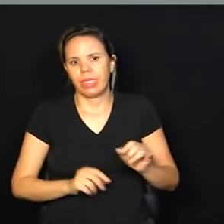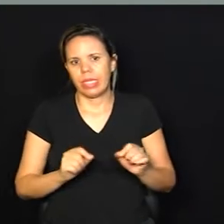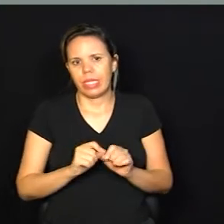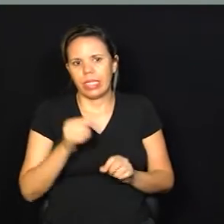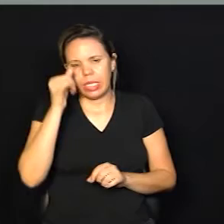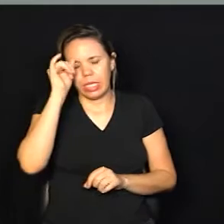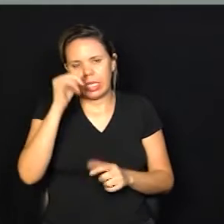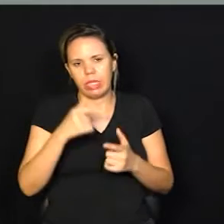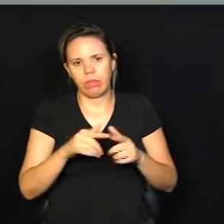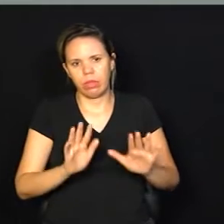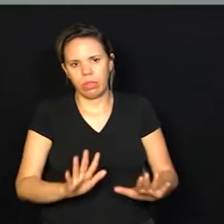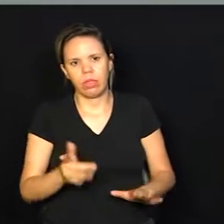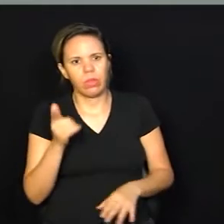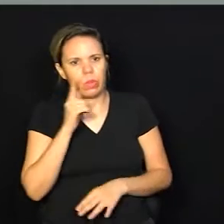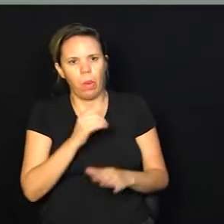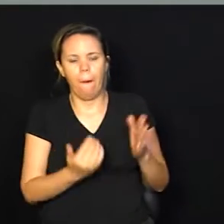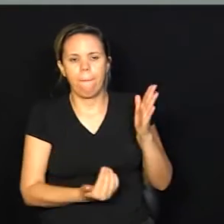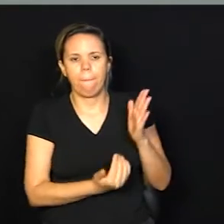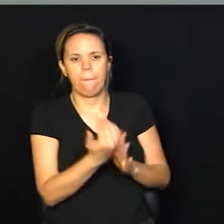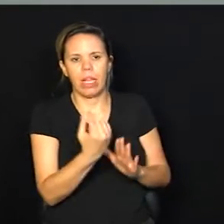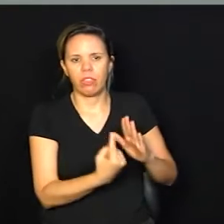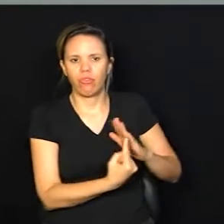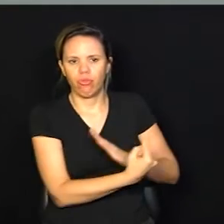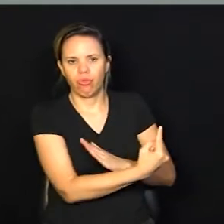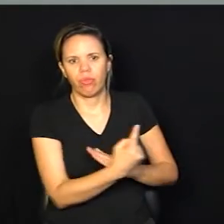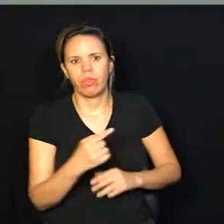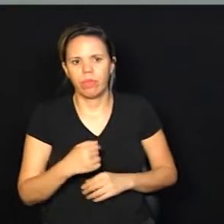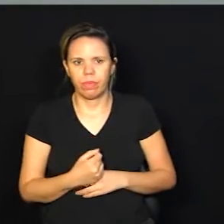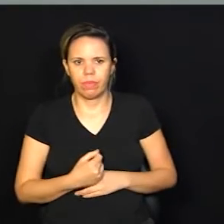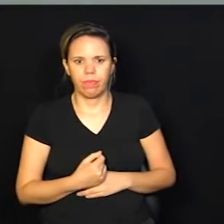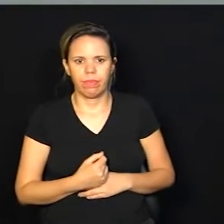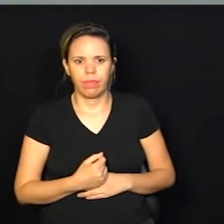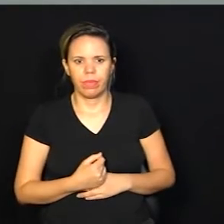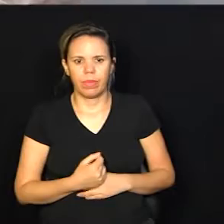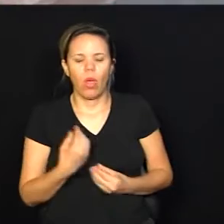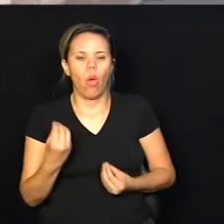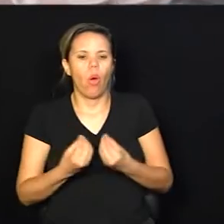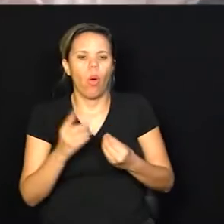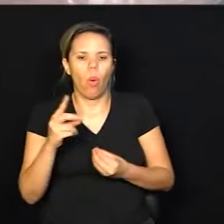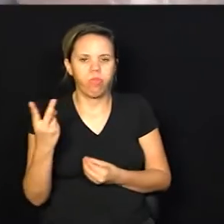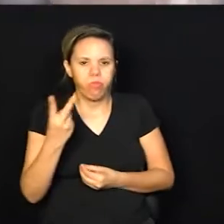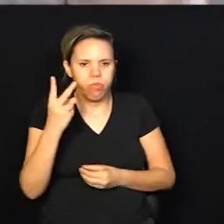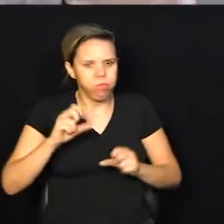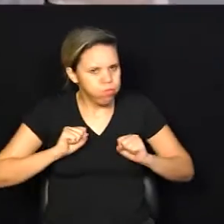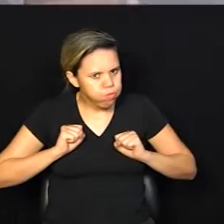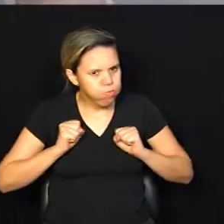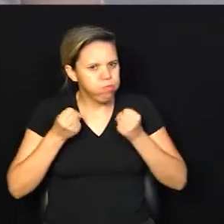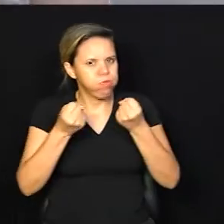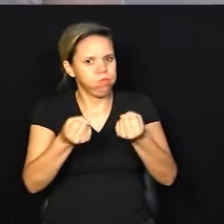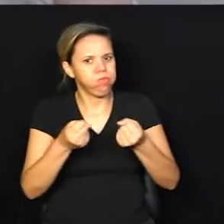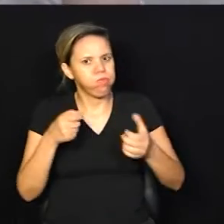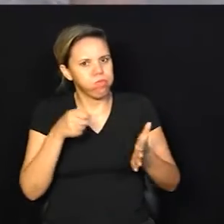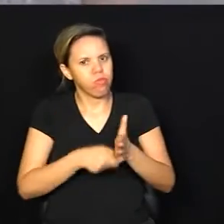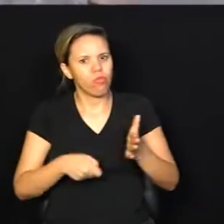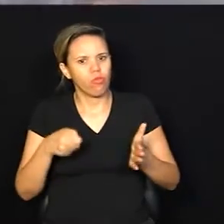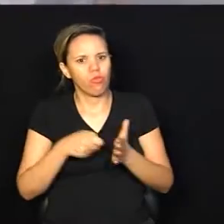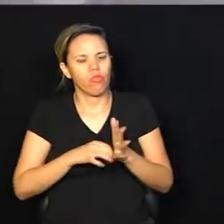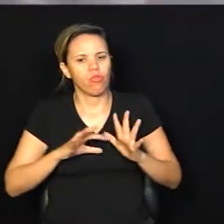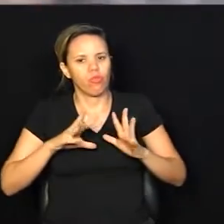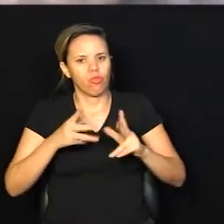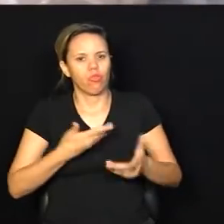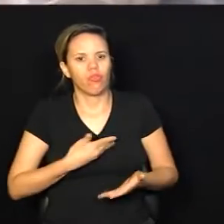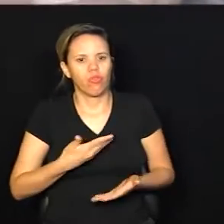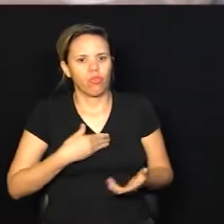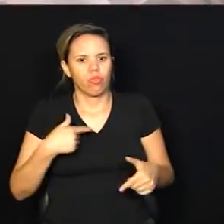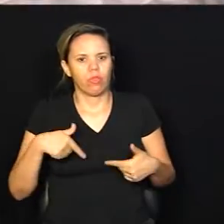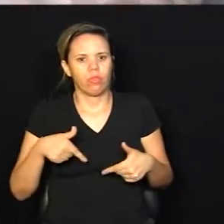as precauções e o máximo que a gente consegue se isolar, acaba se isolando. Como reconhecimento pelo esforço e pela dedicação